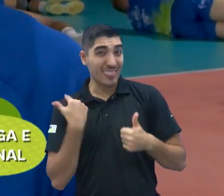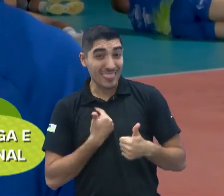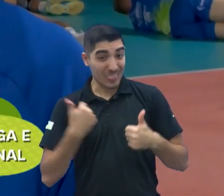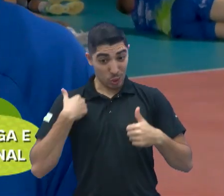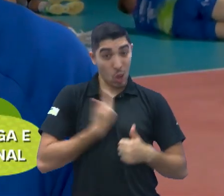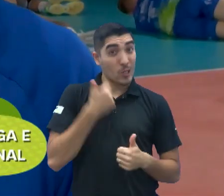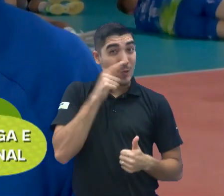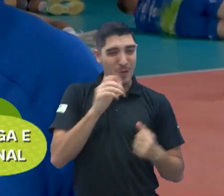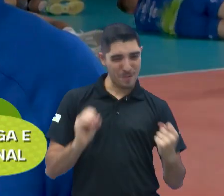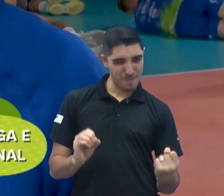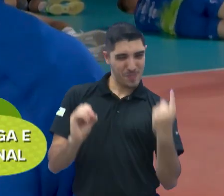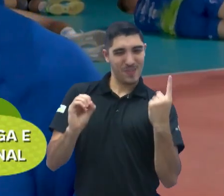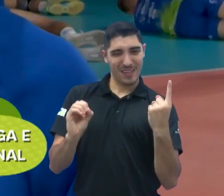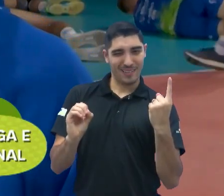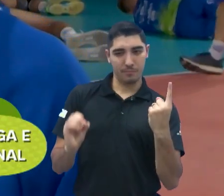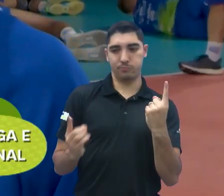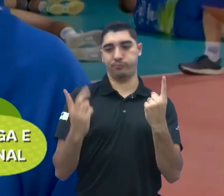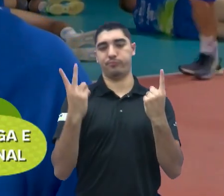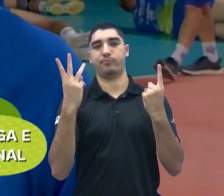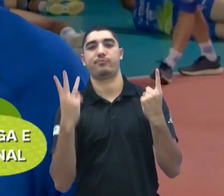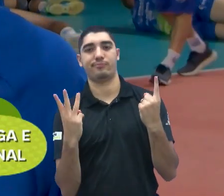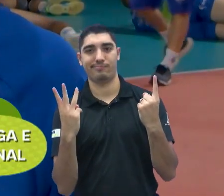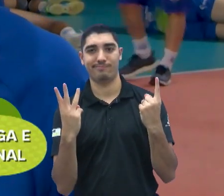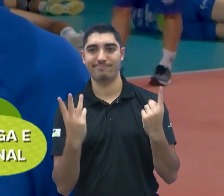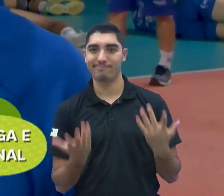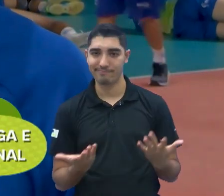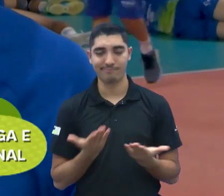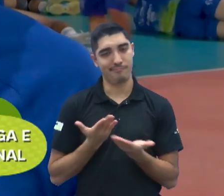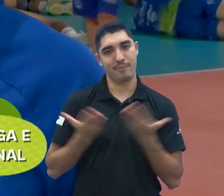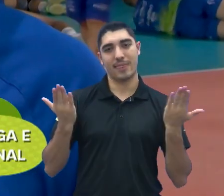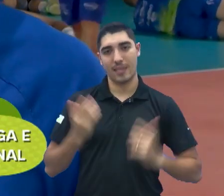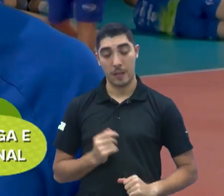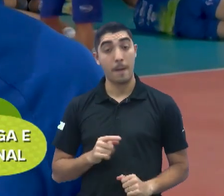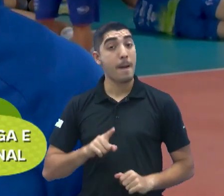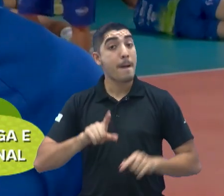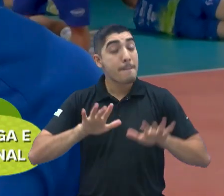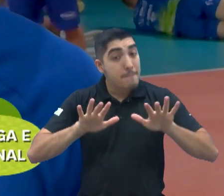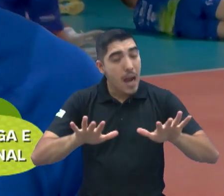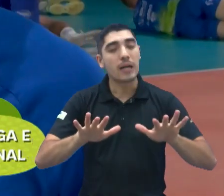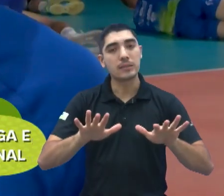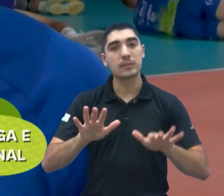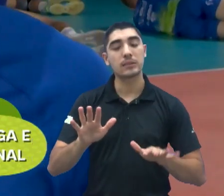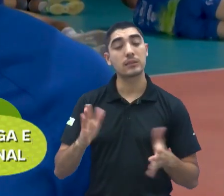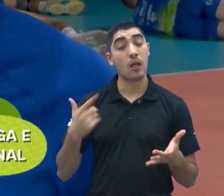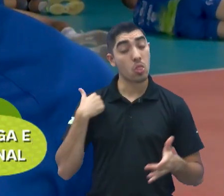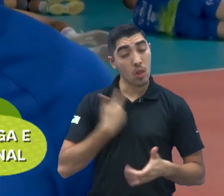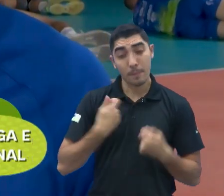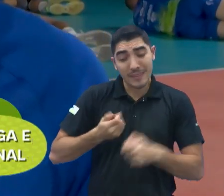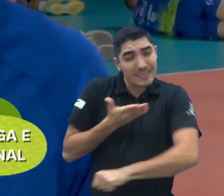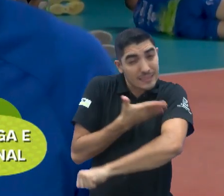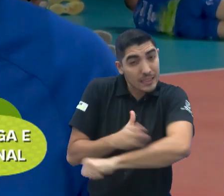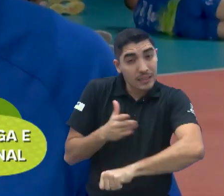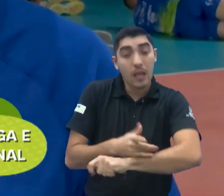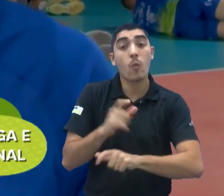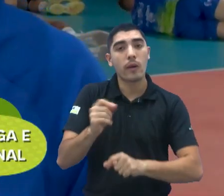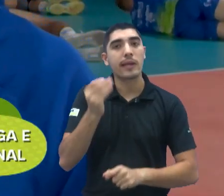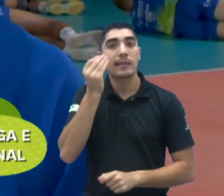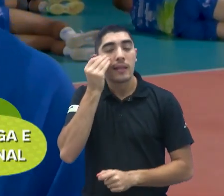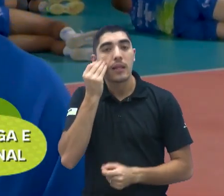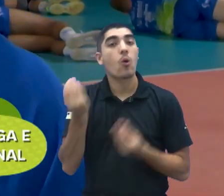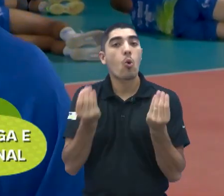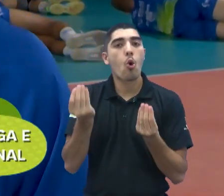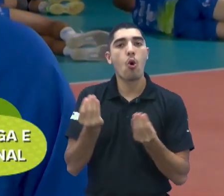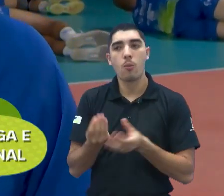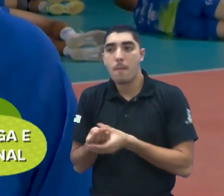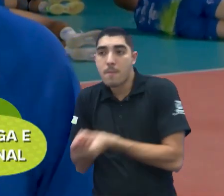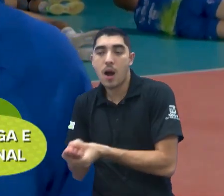virada, a gente não sustentou. Mas a gente tem trabalhado muito a nossa questão do side-out, que eu acho que é uma coisa que a gente tem que estar mais equilibrado com o nosso passe, sistema